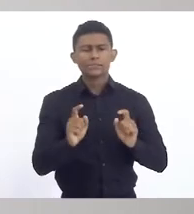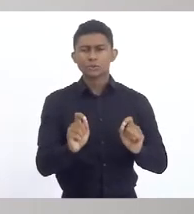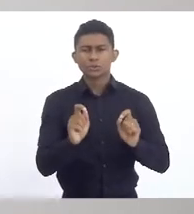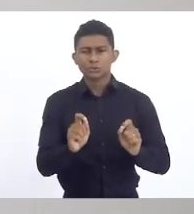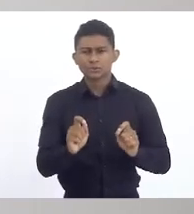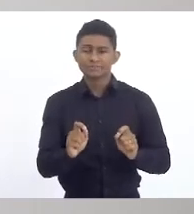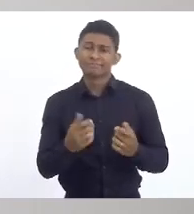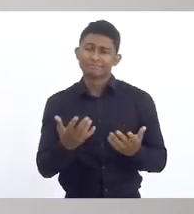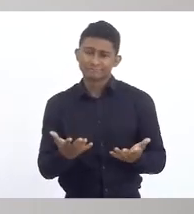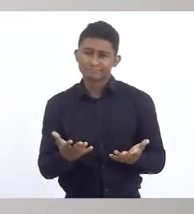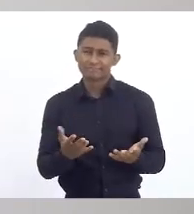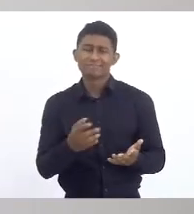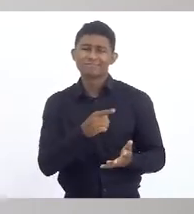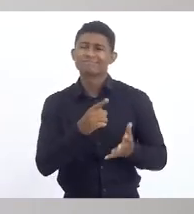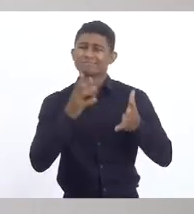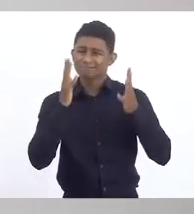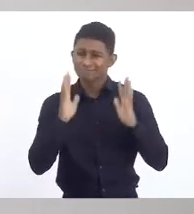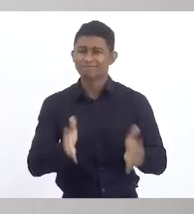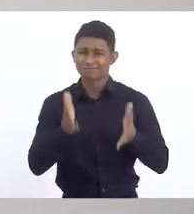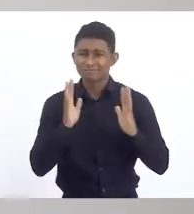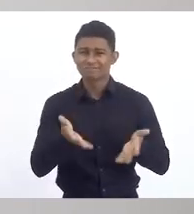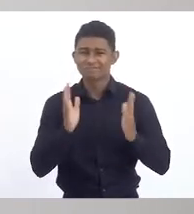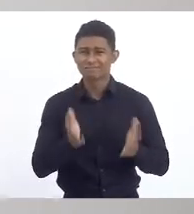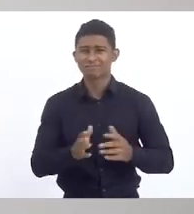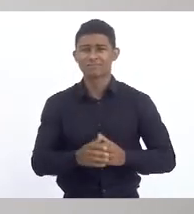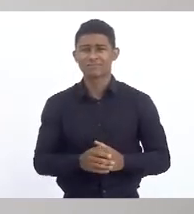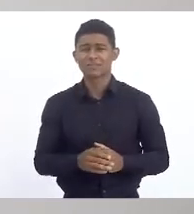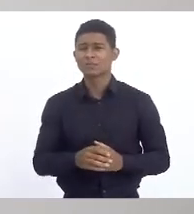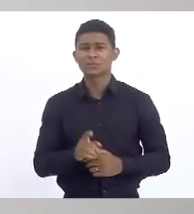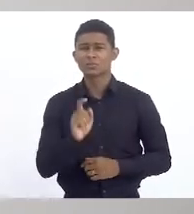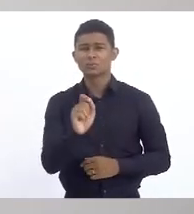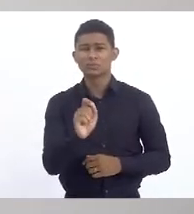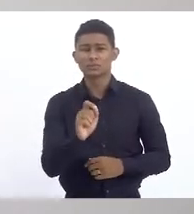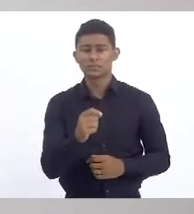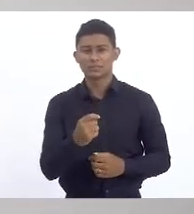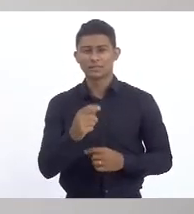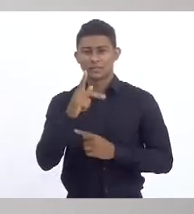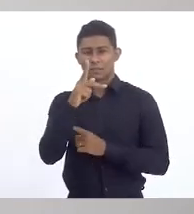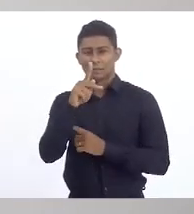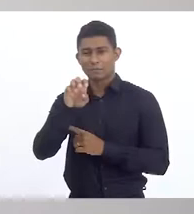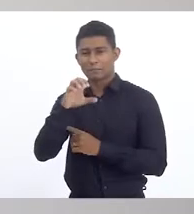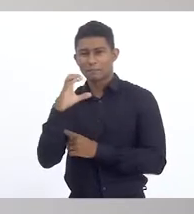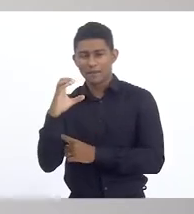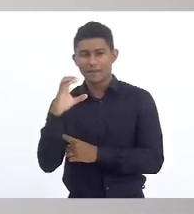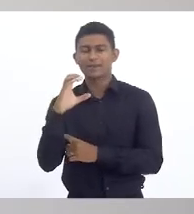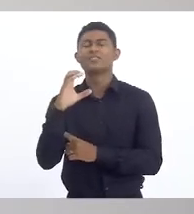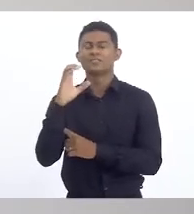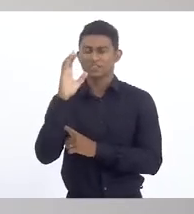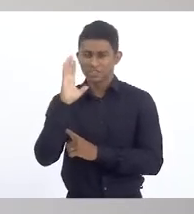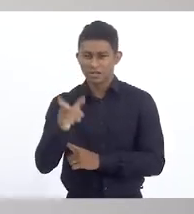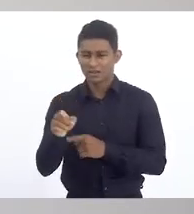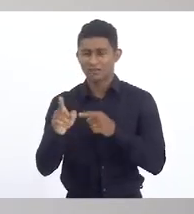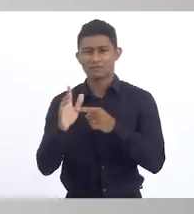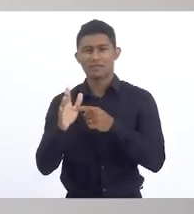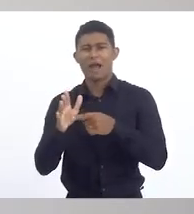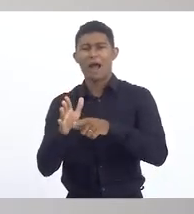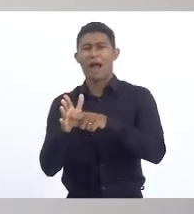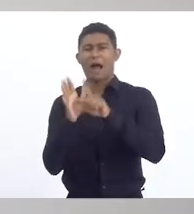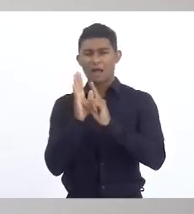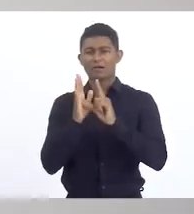isso já estava um pouco destacado ali na própria PEC, né, anteriormente, né, é que,